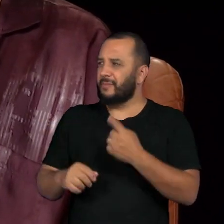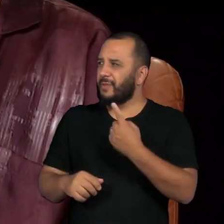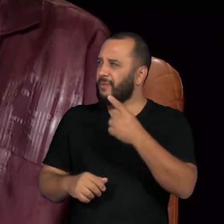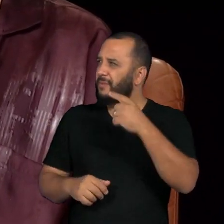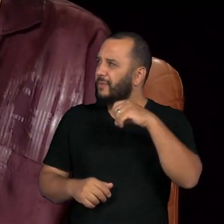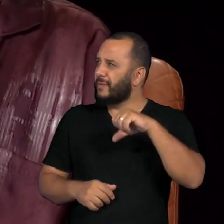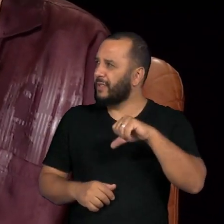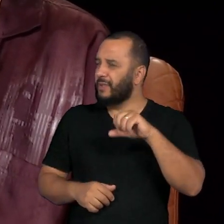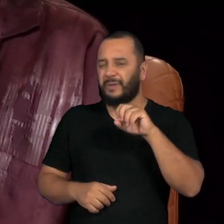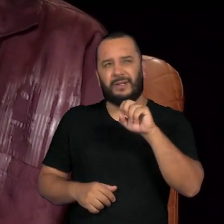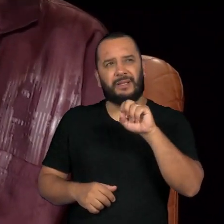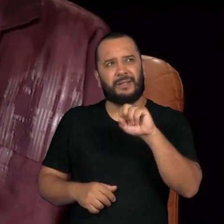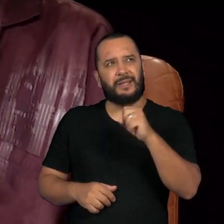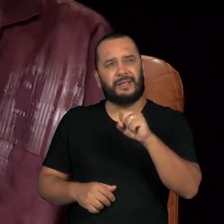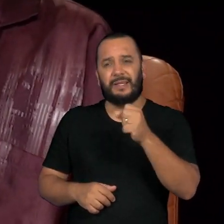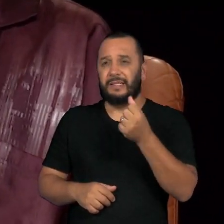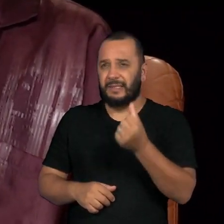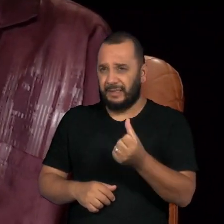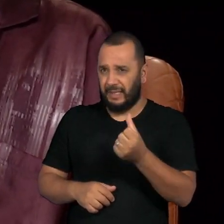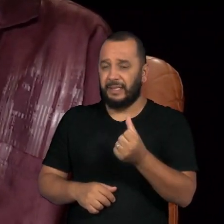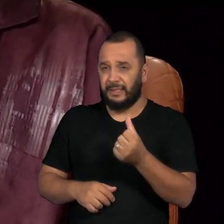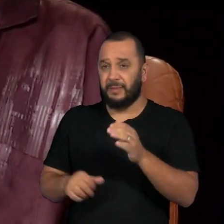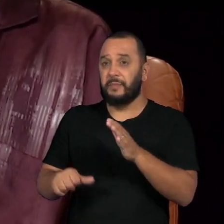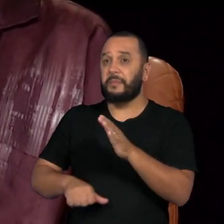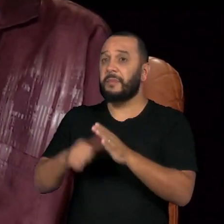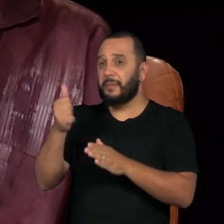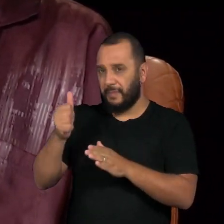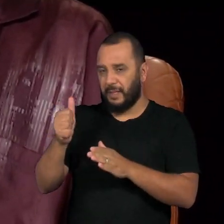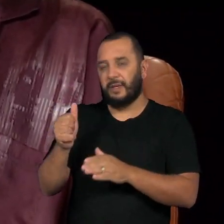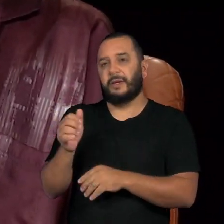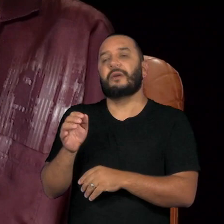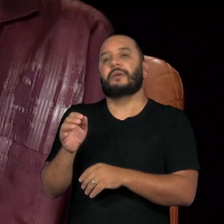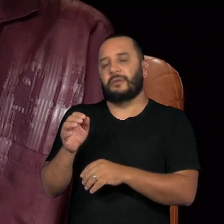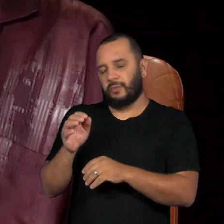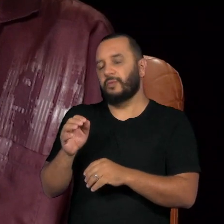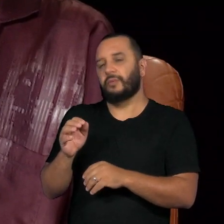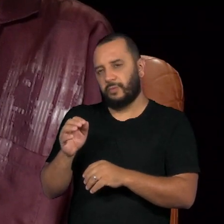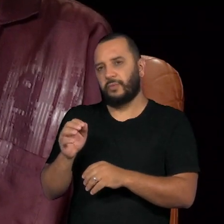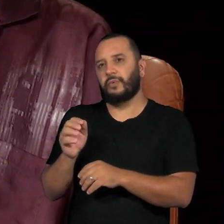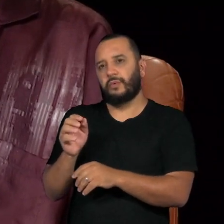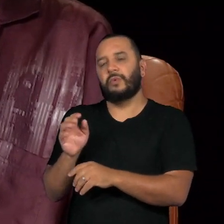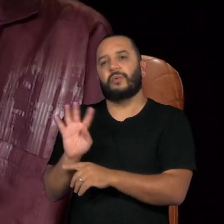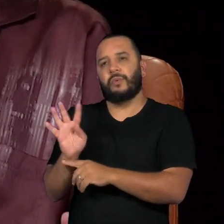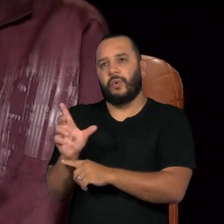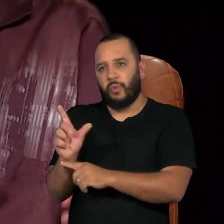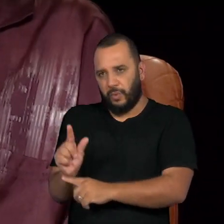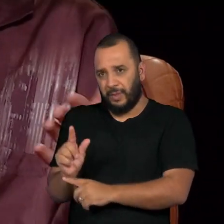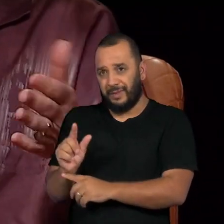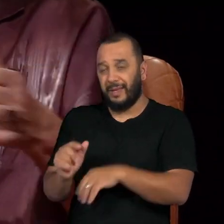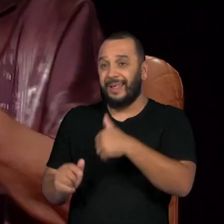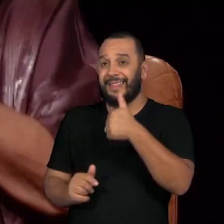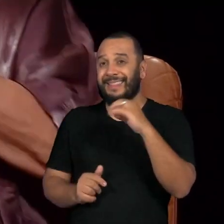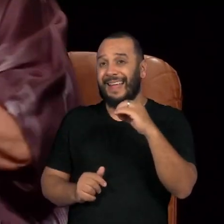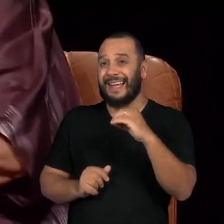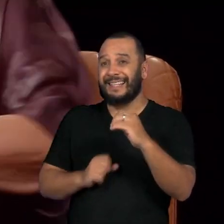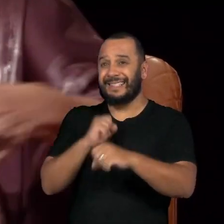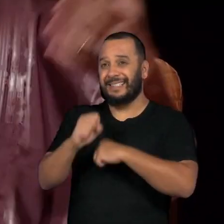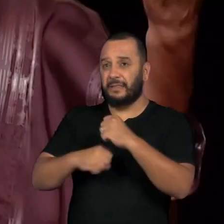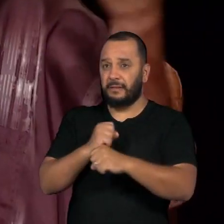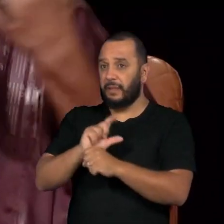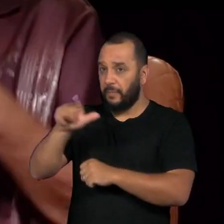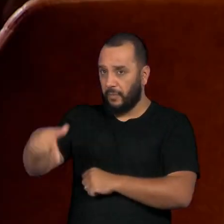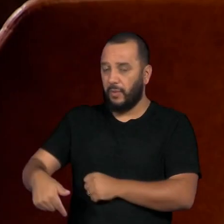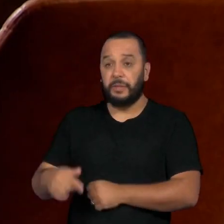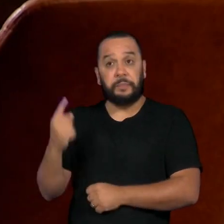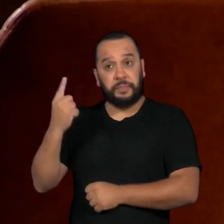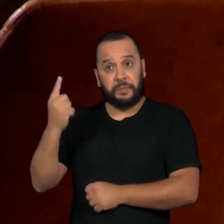que eu fui fazer o primeiro longa. E foi assim, também meio